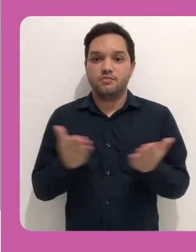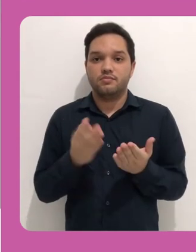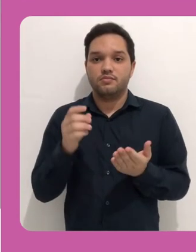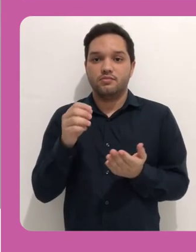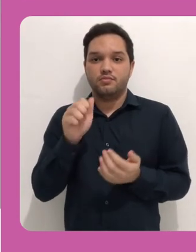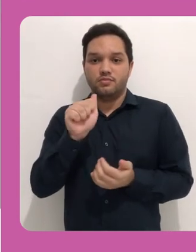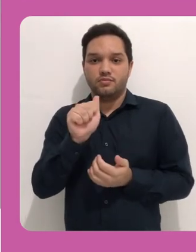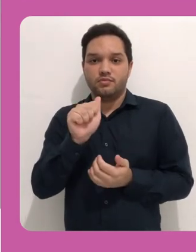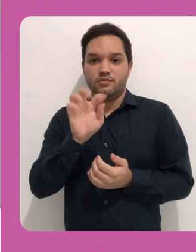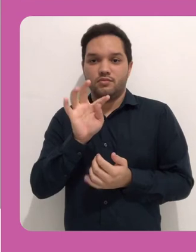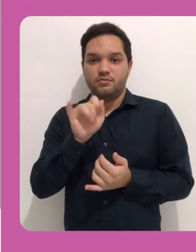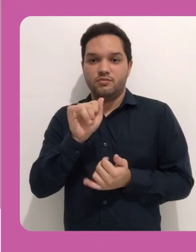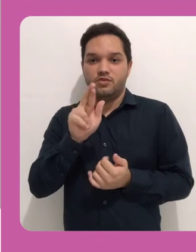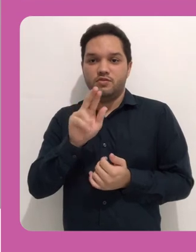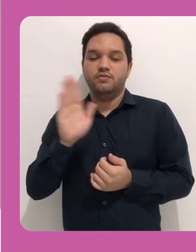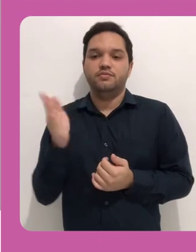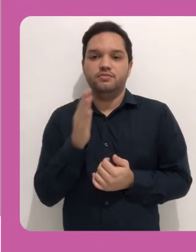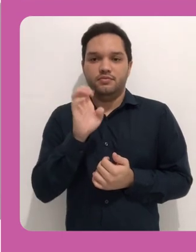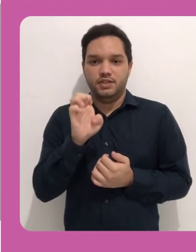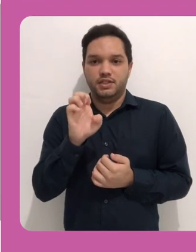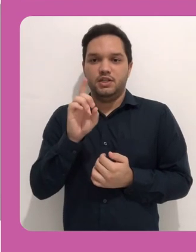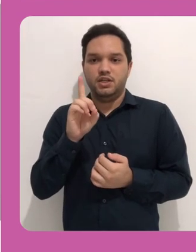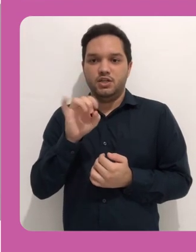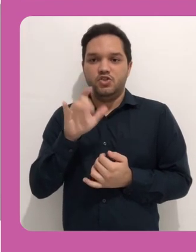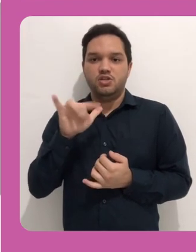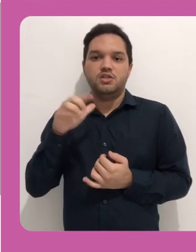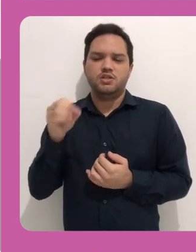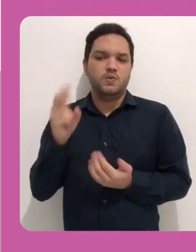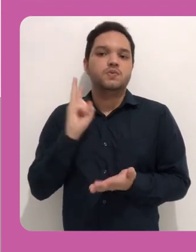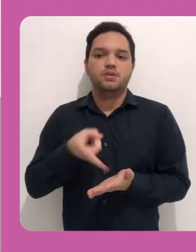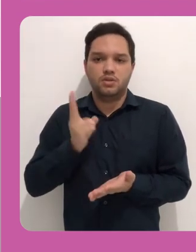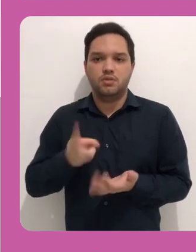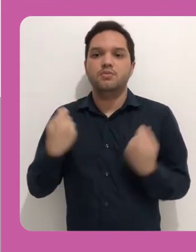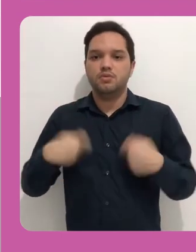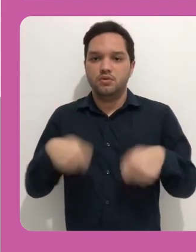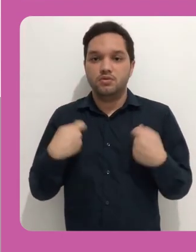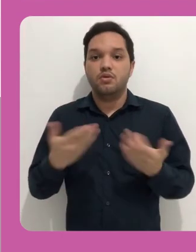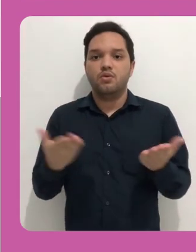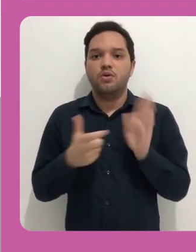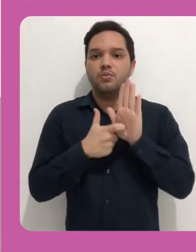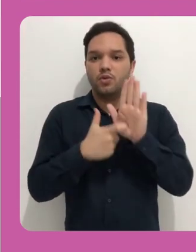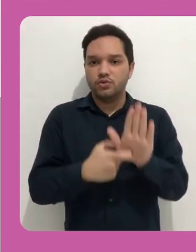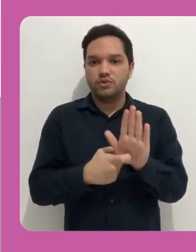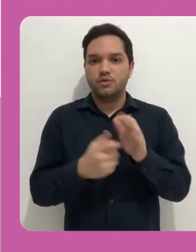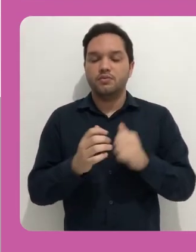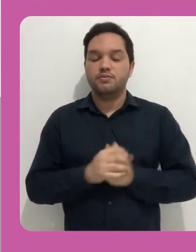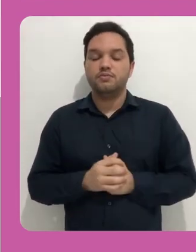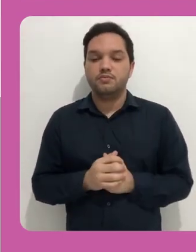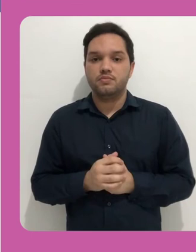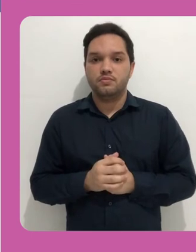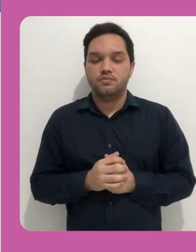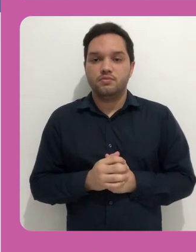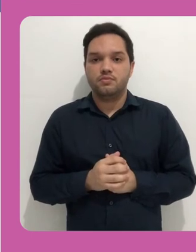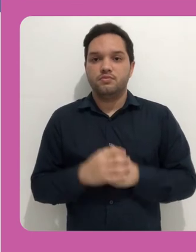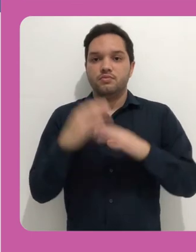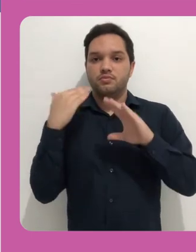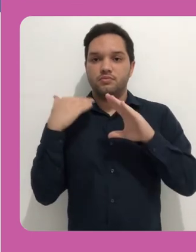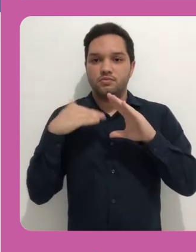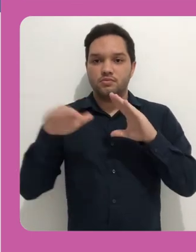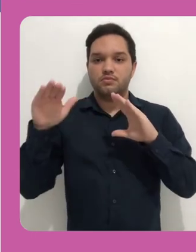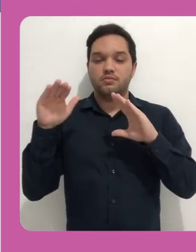Vamos ativar a edição, lembrando que a gente tem sempre que ativar a edição. Mostrar para vocês então